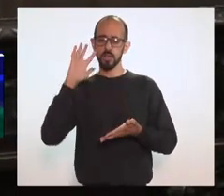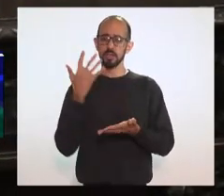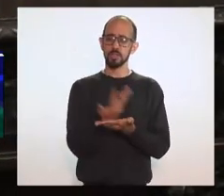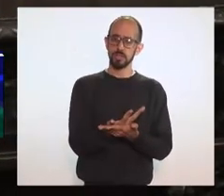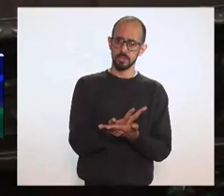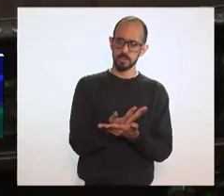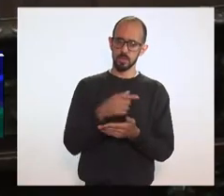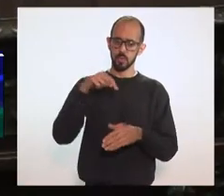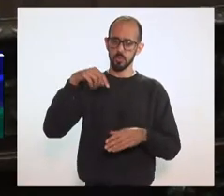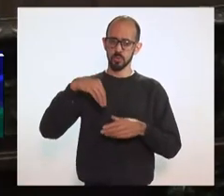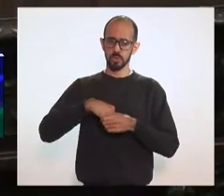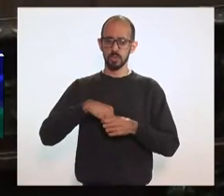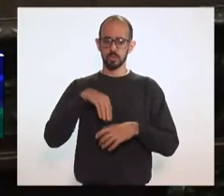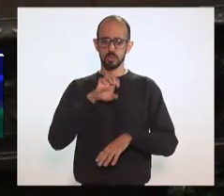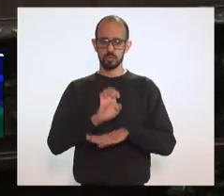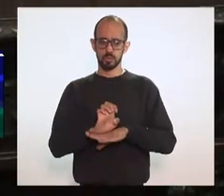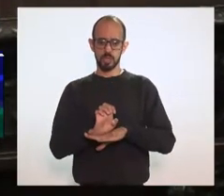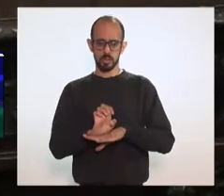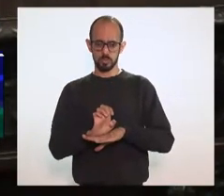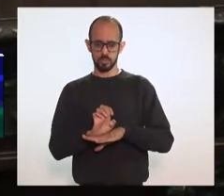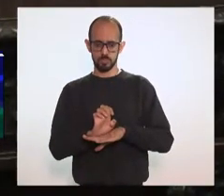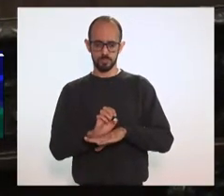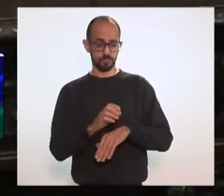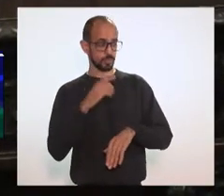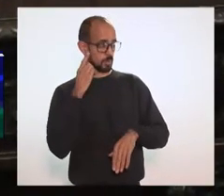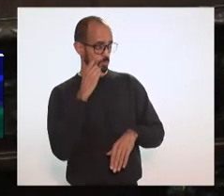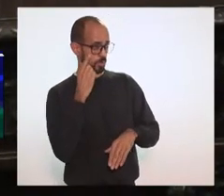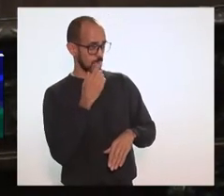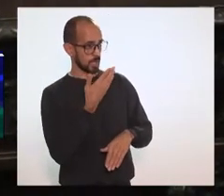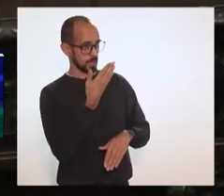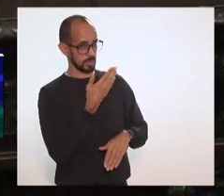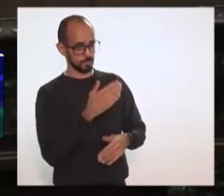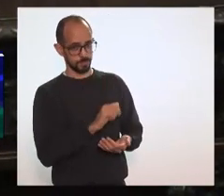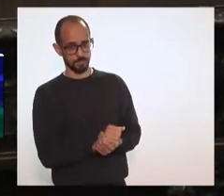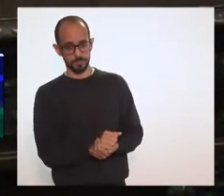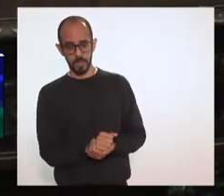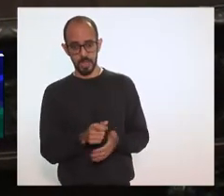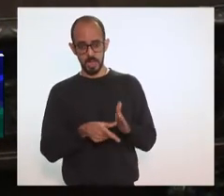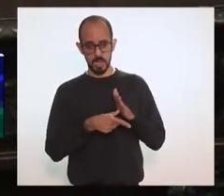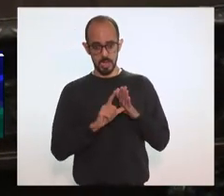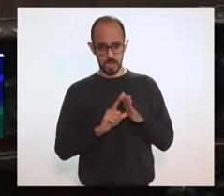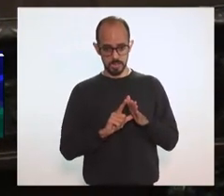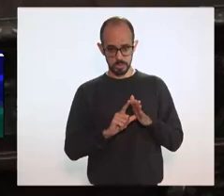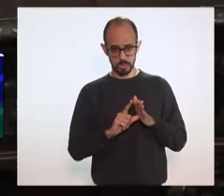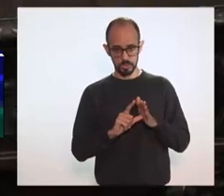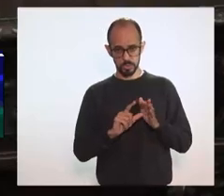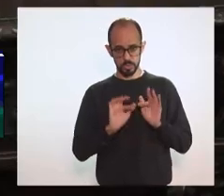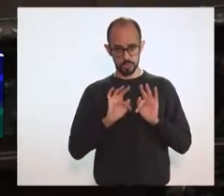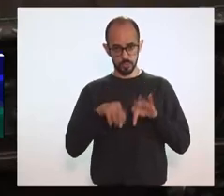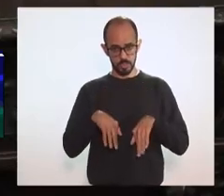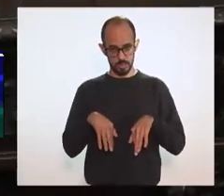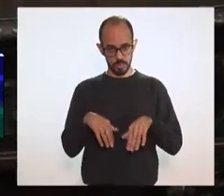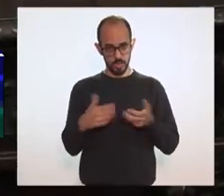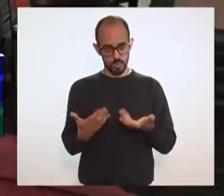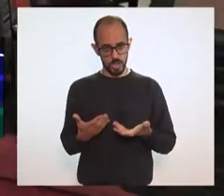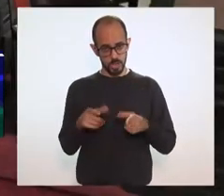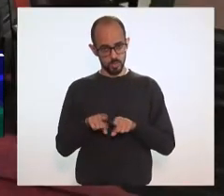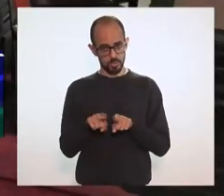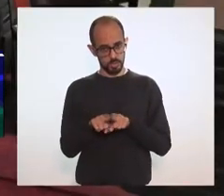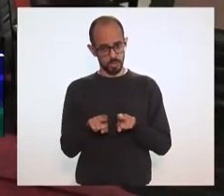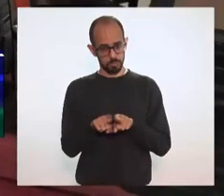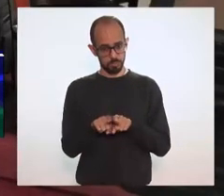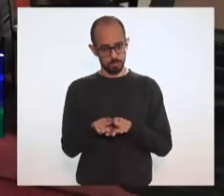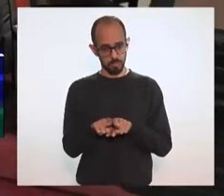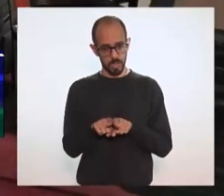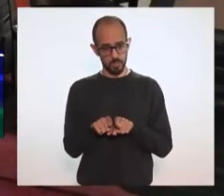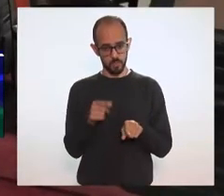Estado. Deputada Renata Souza, agora quero, antes de concluir, manifestar também uma